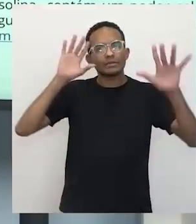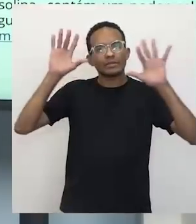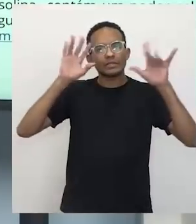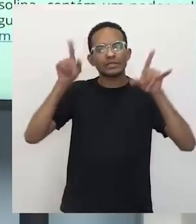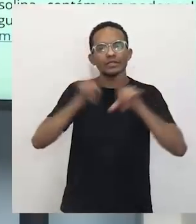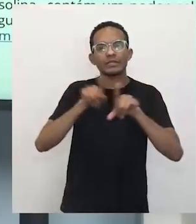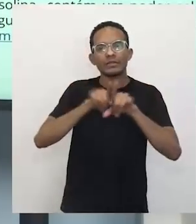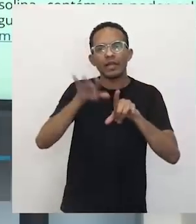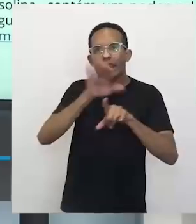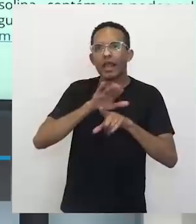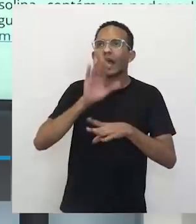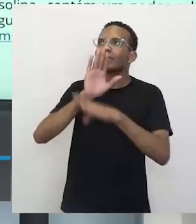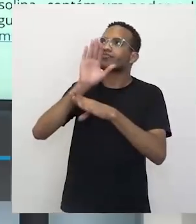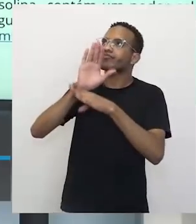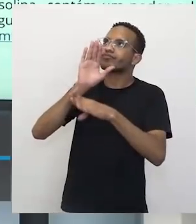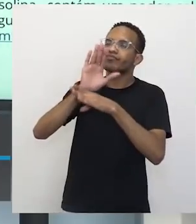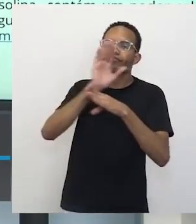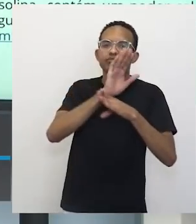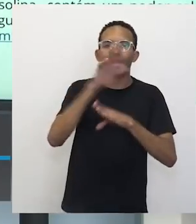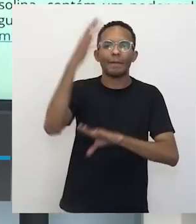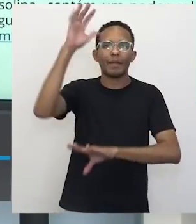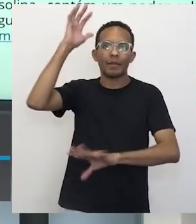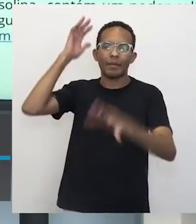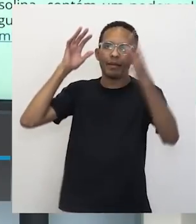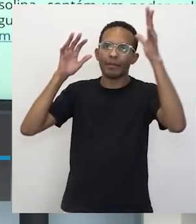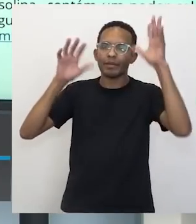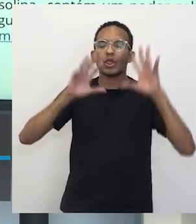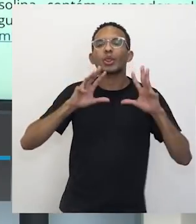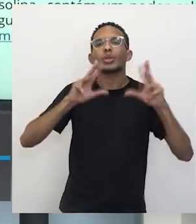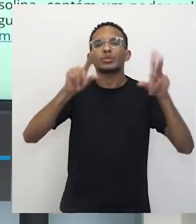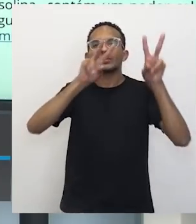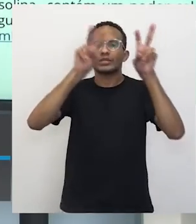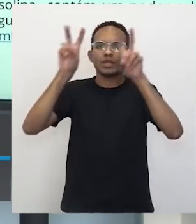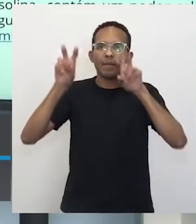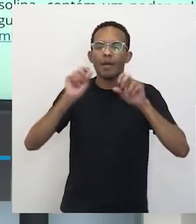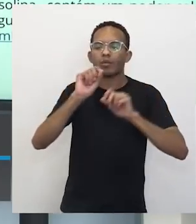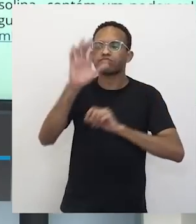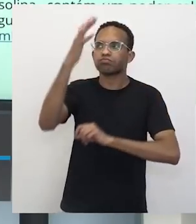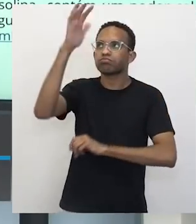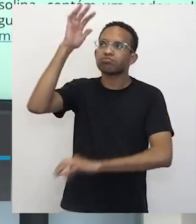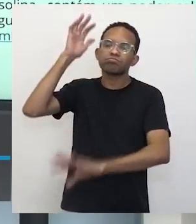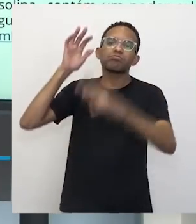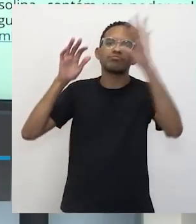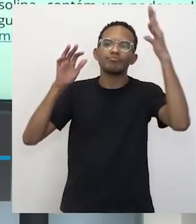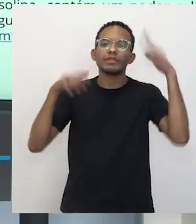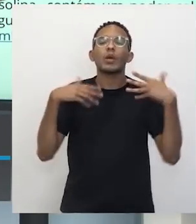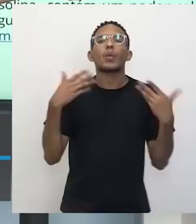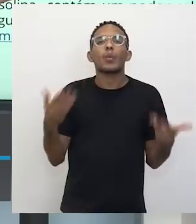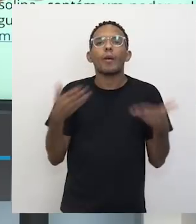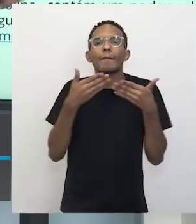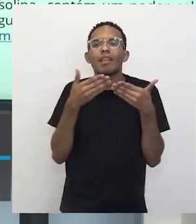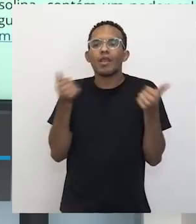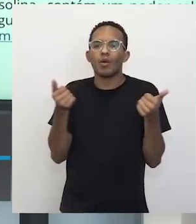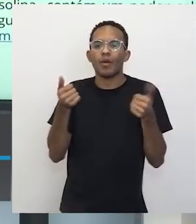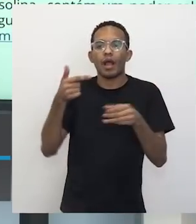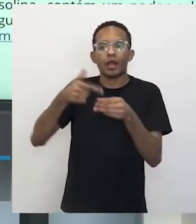em ambiente, né, professor, que está aí todo mundo falando sobre ambiente, qual é mais viável, a gasolina